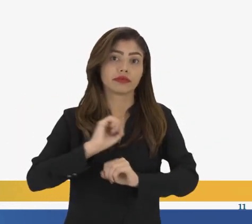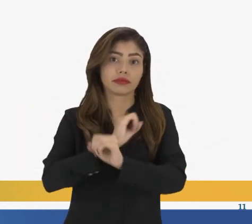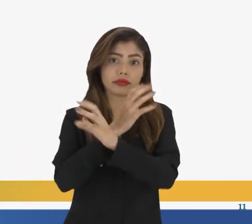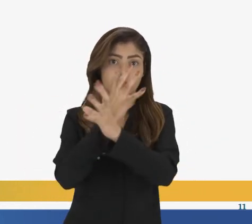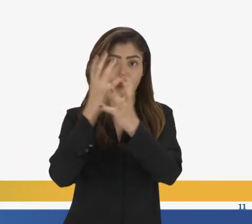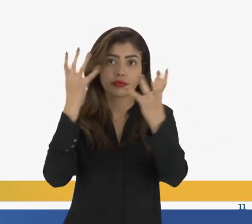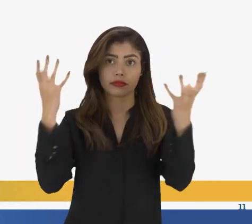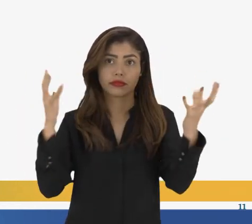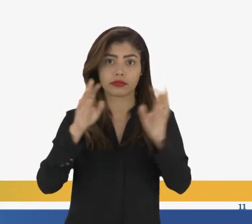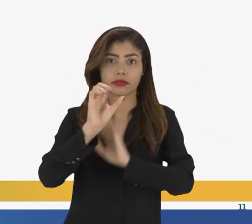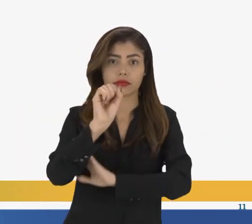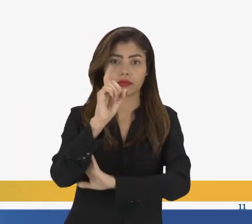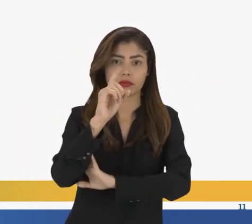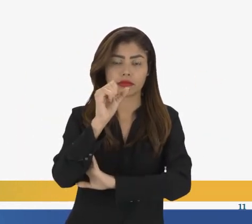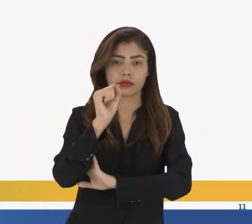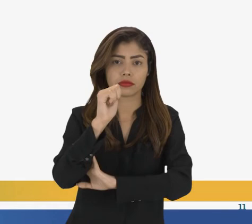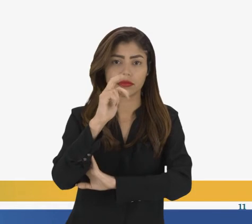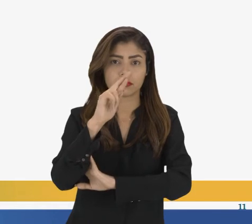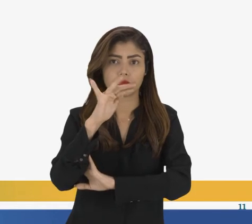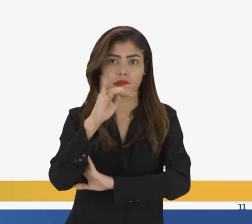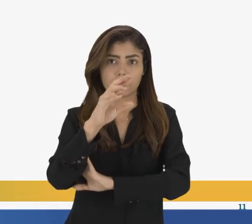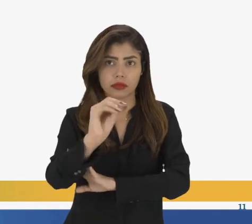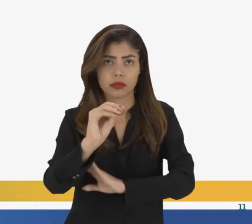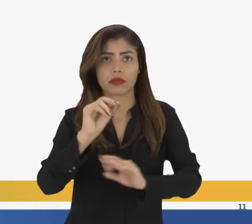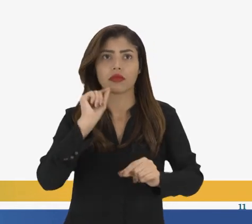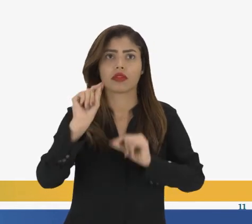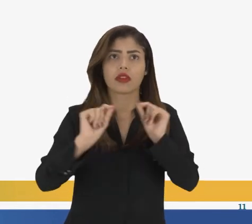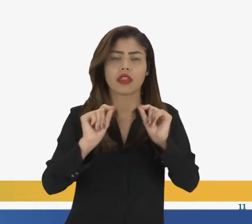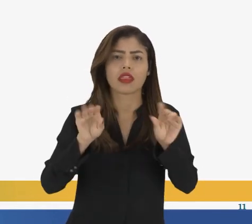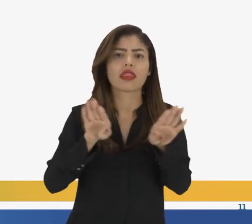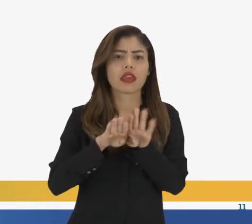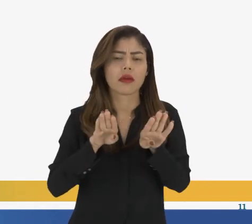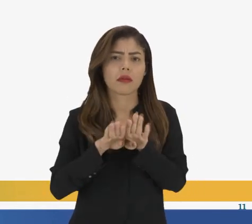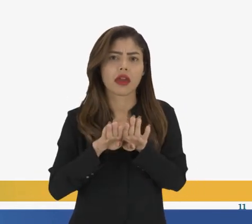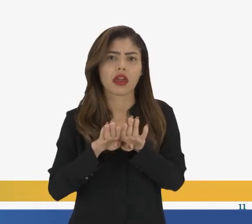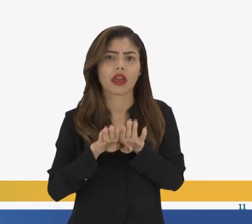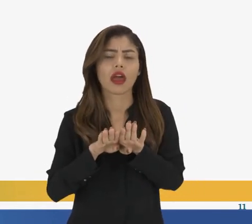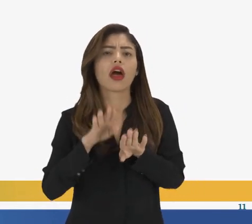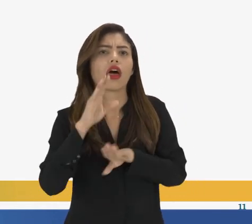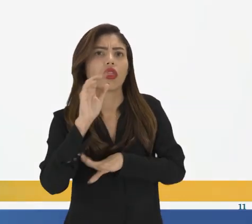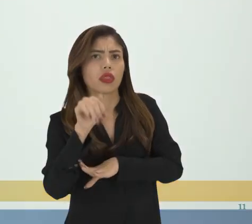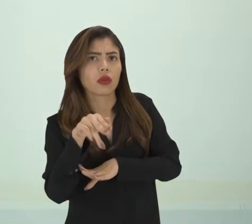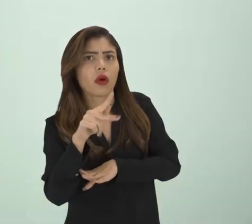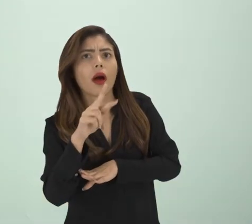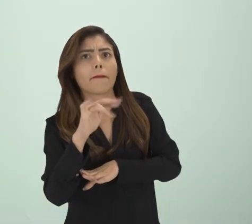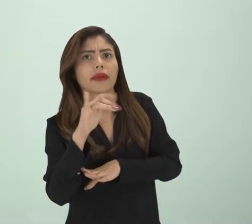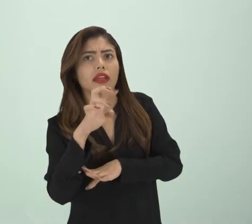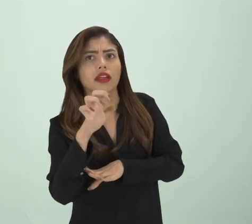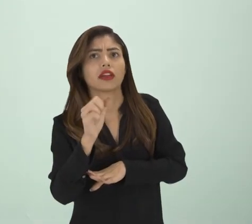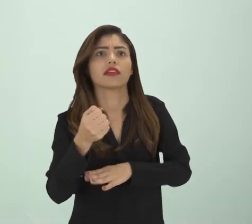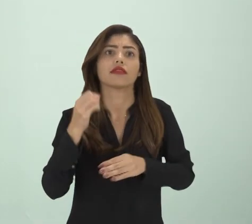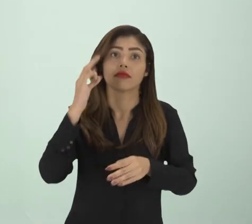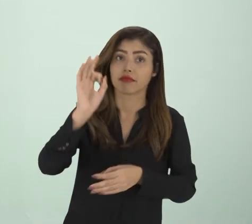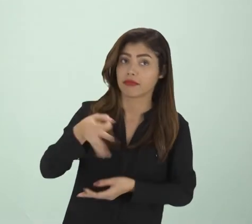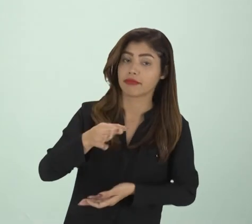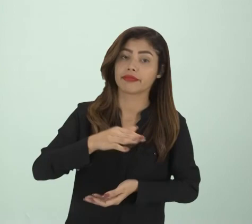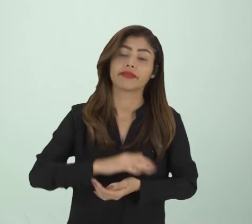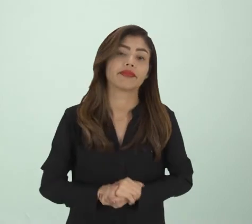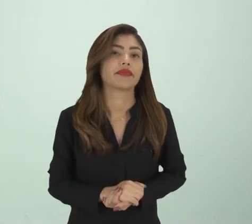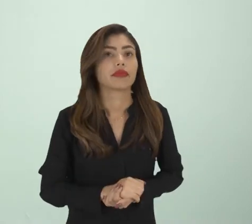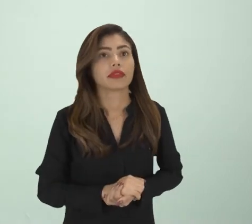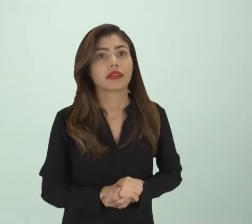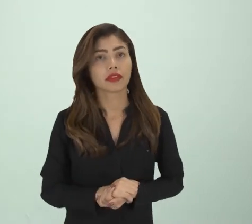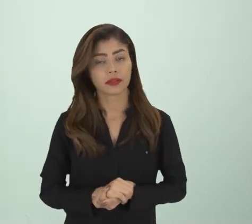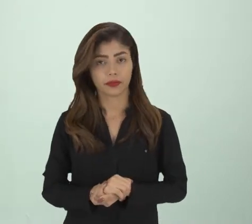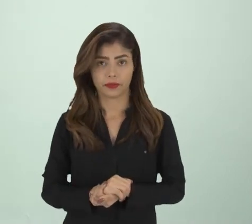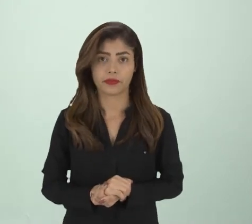maneira a presença ou ausência da água influencia na temperatura do ambiente, tá ok? Certo? Pessoal, agora preste atenção